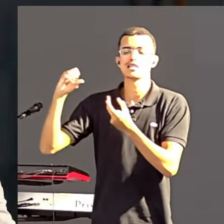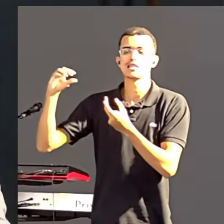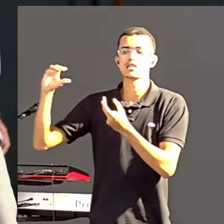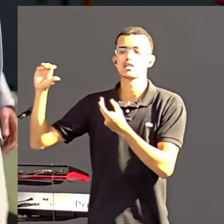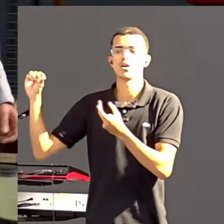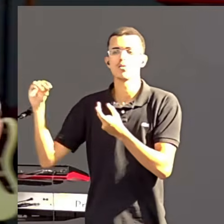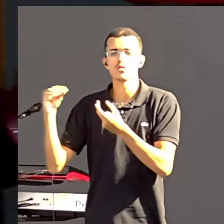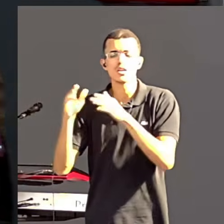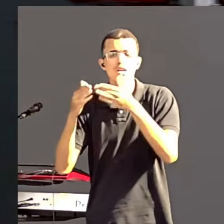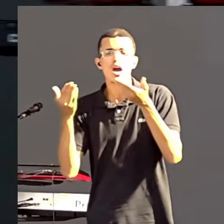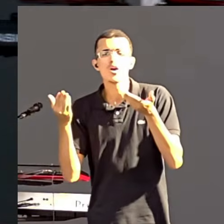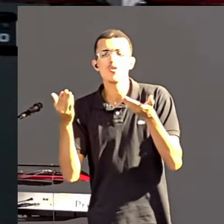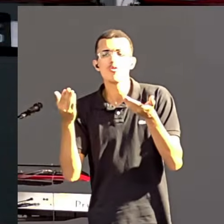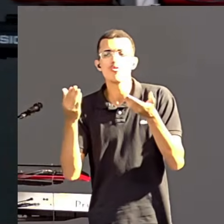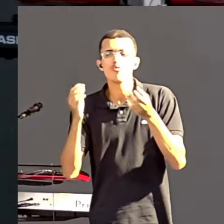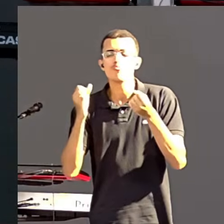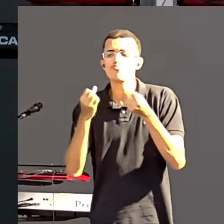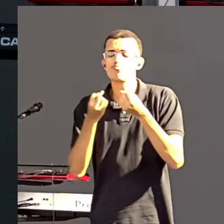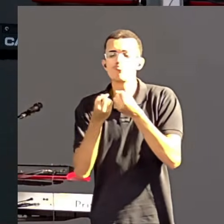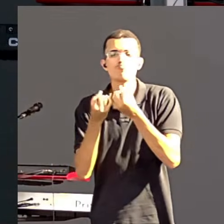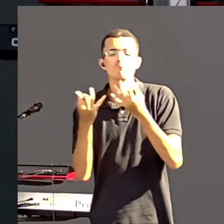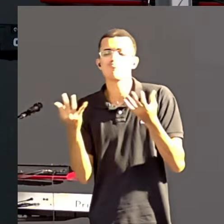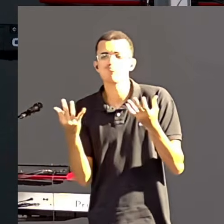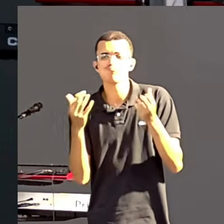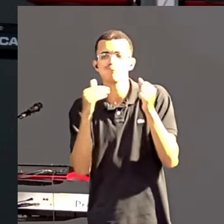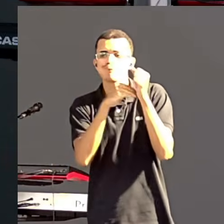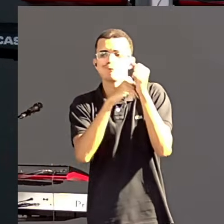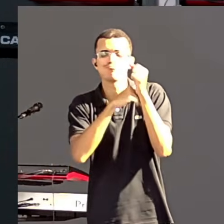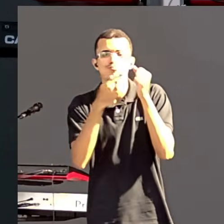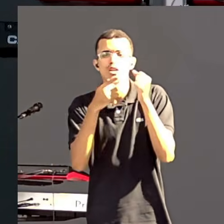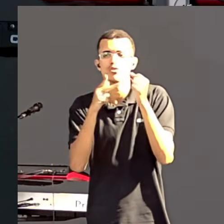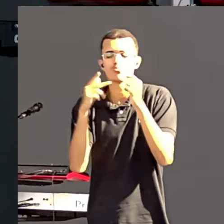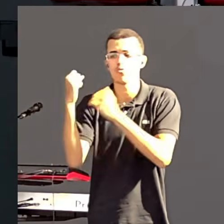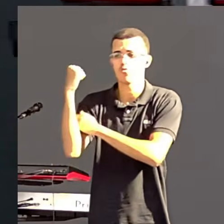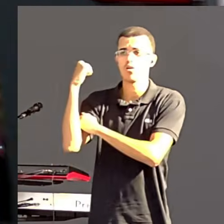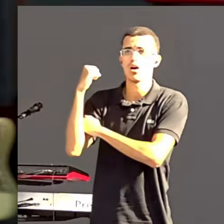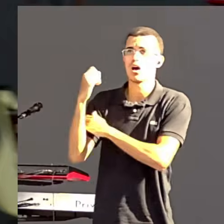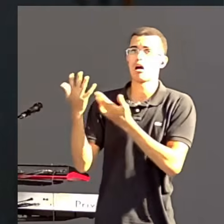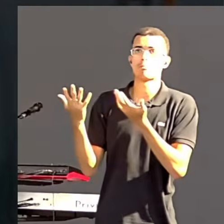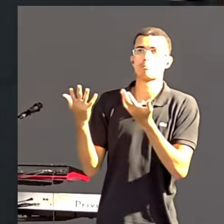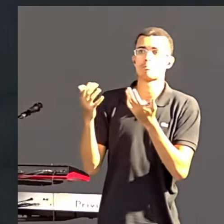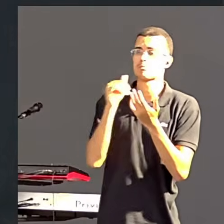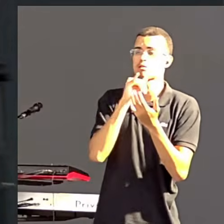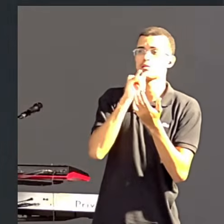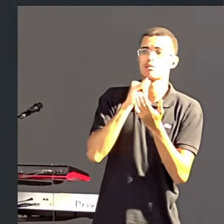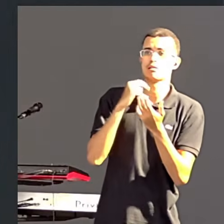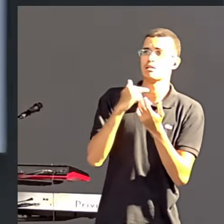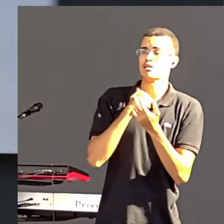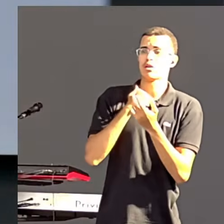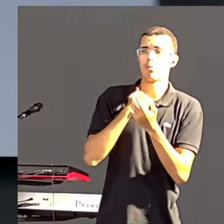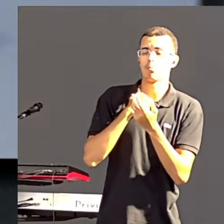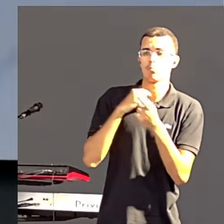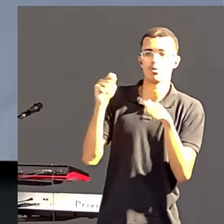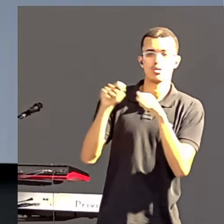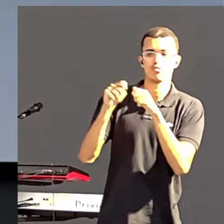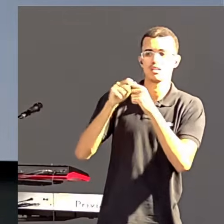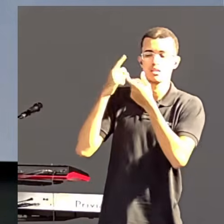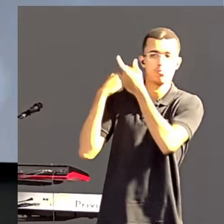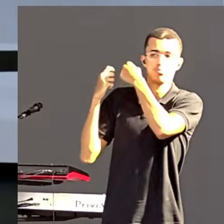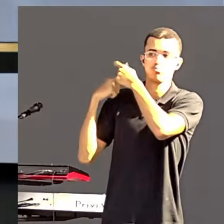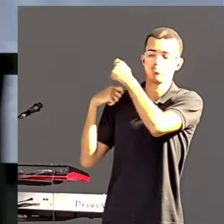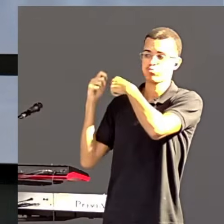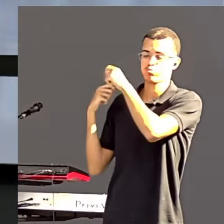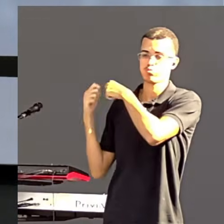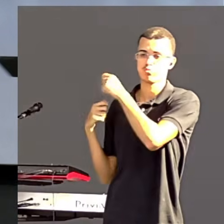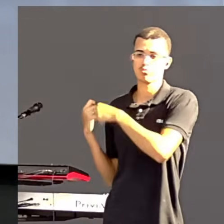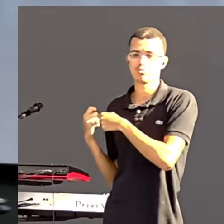aí, qual é o segredo da sua força? E ele inventou um monte de mentira, gente. O segredo da minha força é que não pode fazer trança no meu cabelo. Ela fez 7